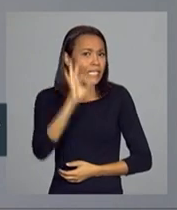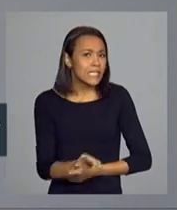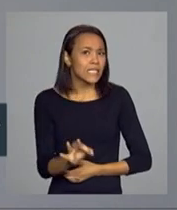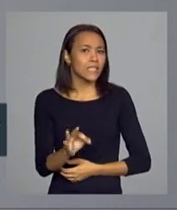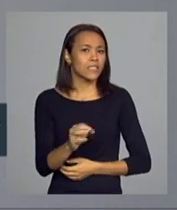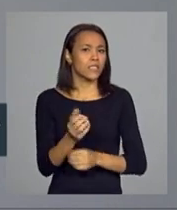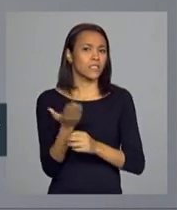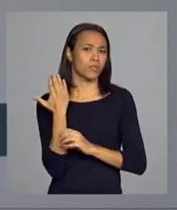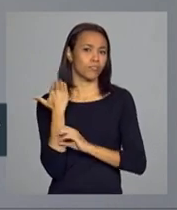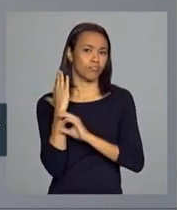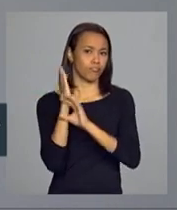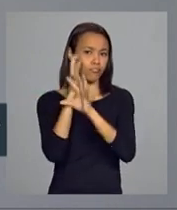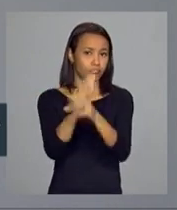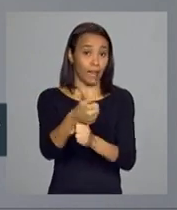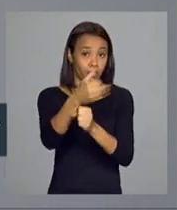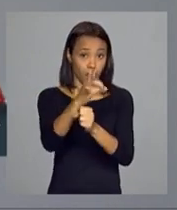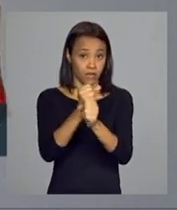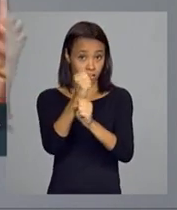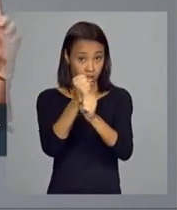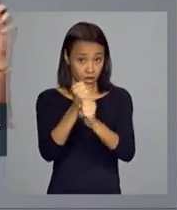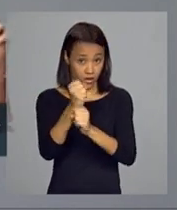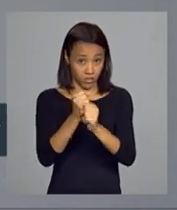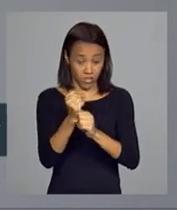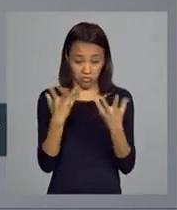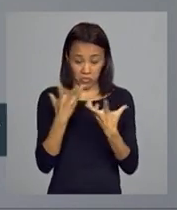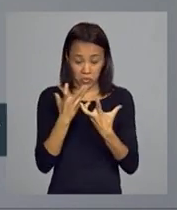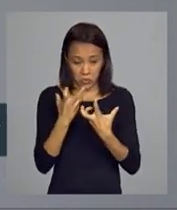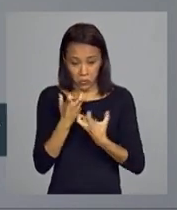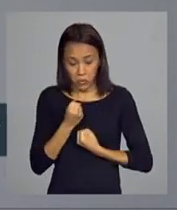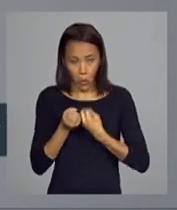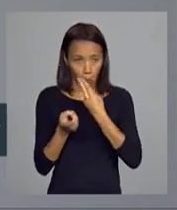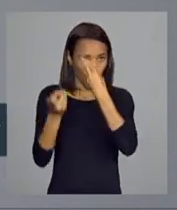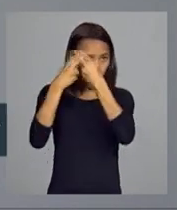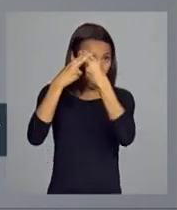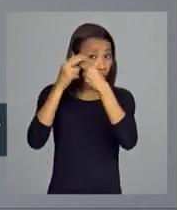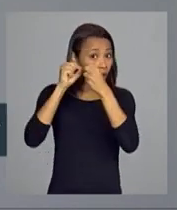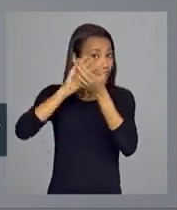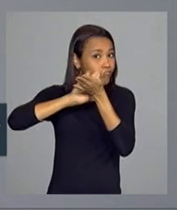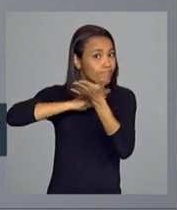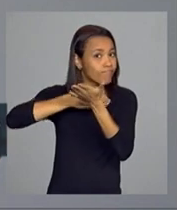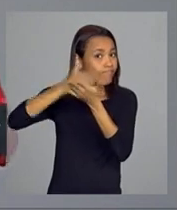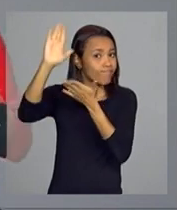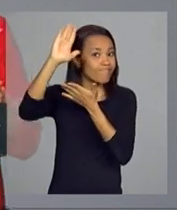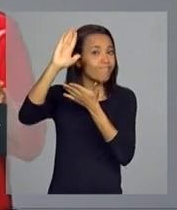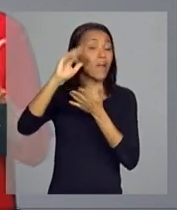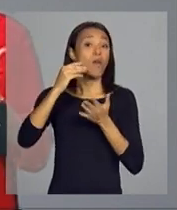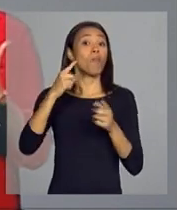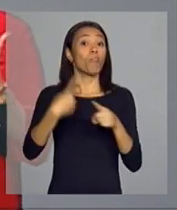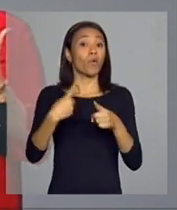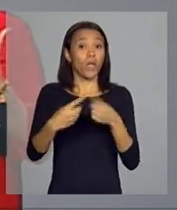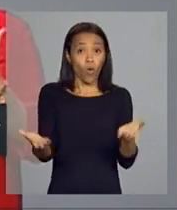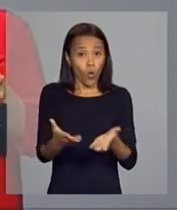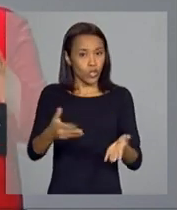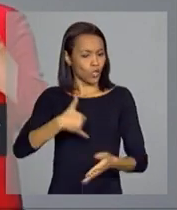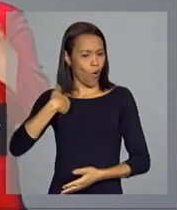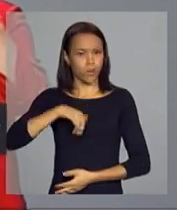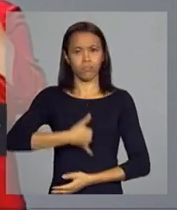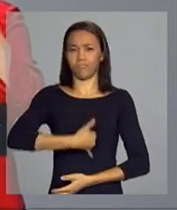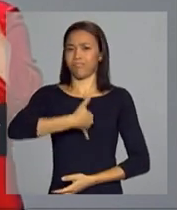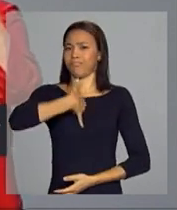últimos 10 anos, se complexo algum houve, ele desapareceu, porque nós hoje temos muita